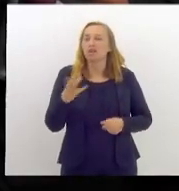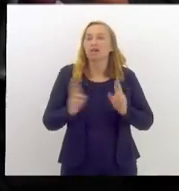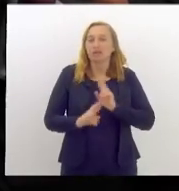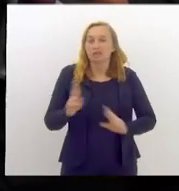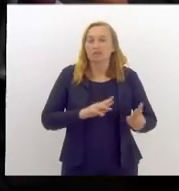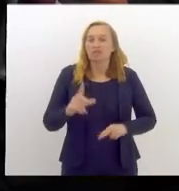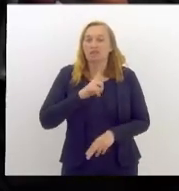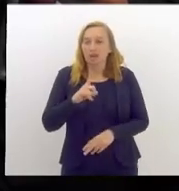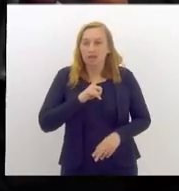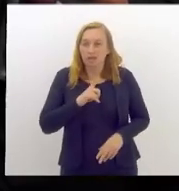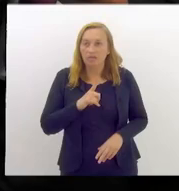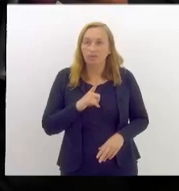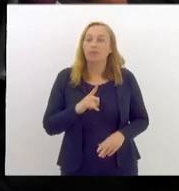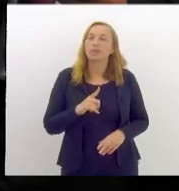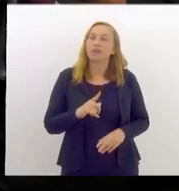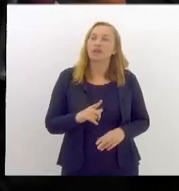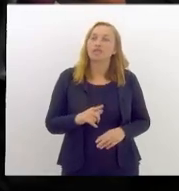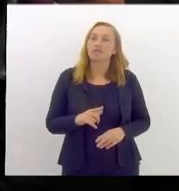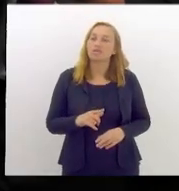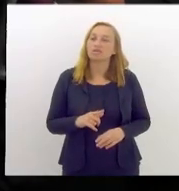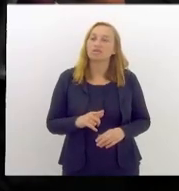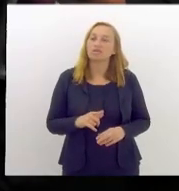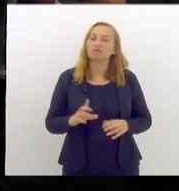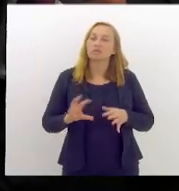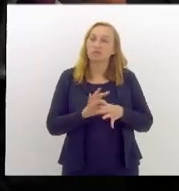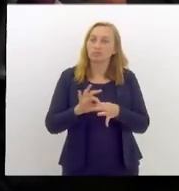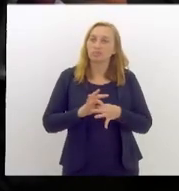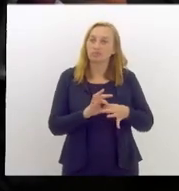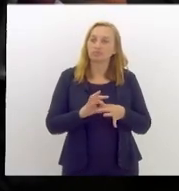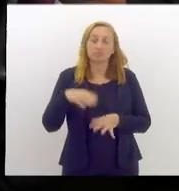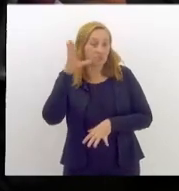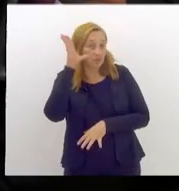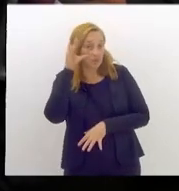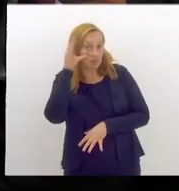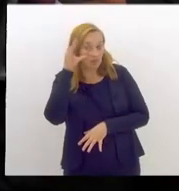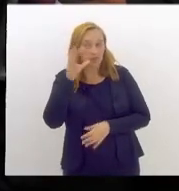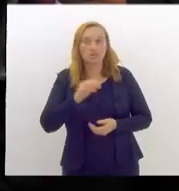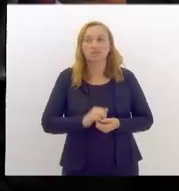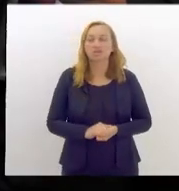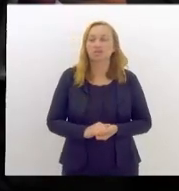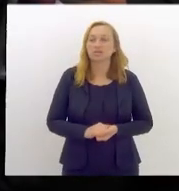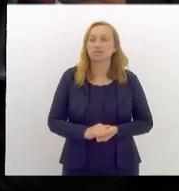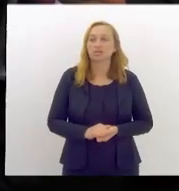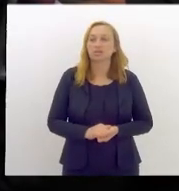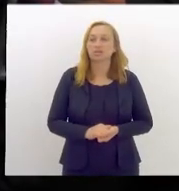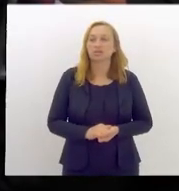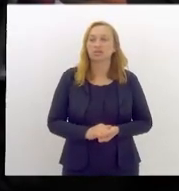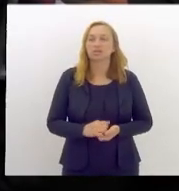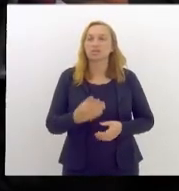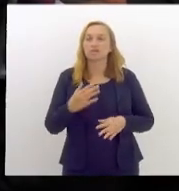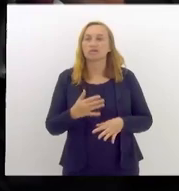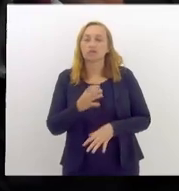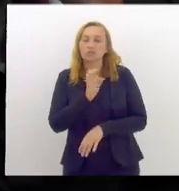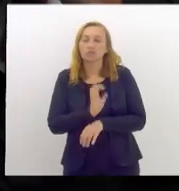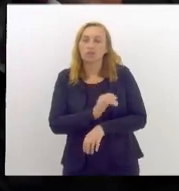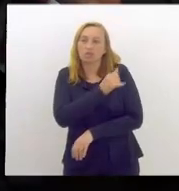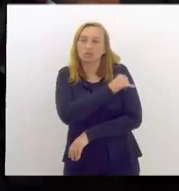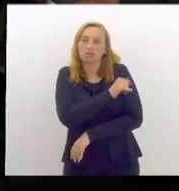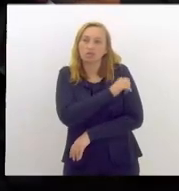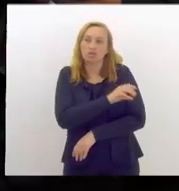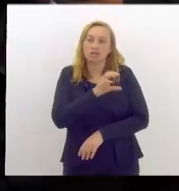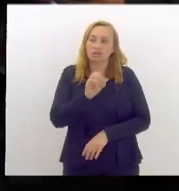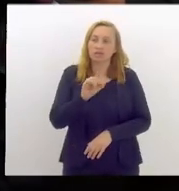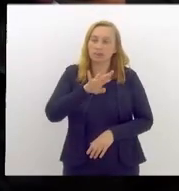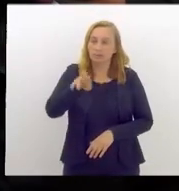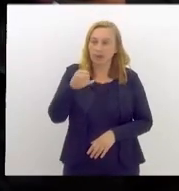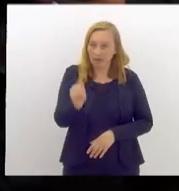tem uma máscara caindo numa aliança de interesses predatórios que tomou conta no estado do Rio de Janeiro que o